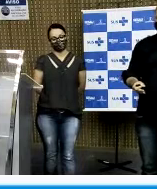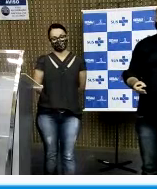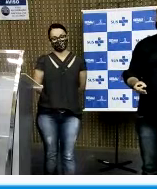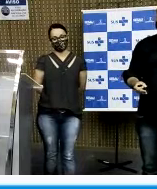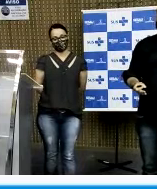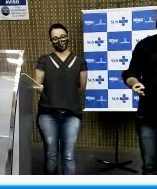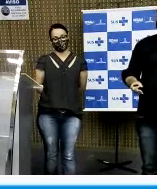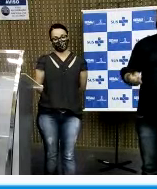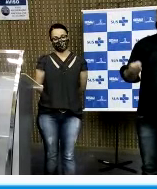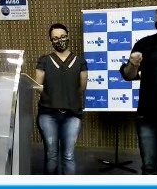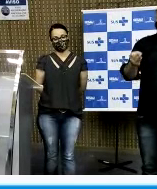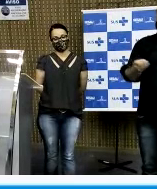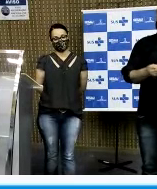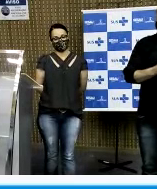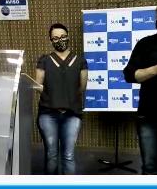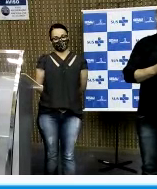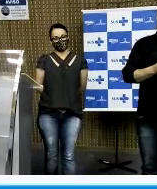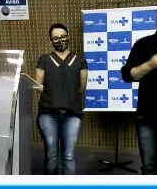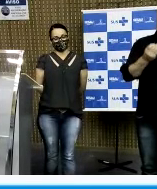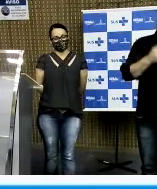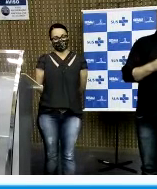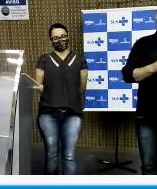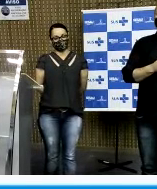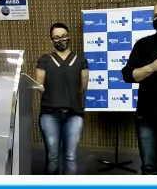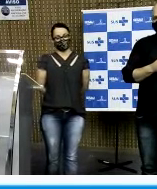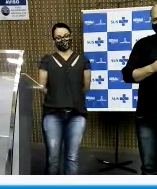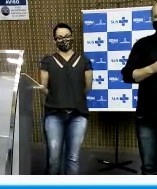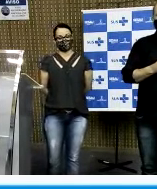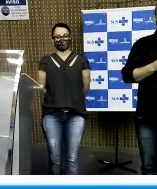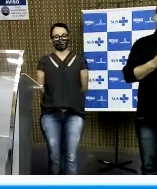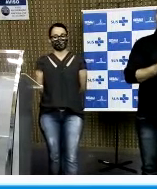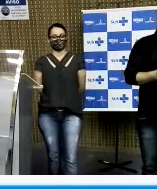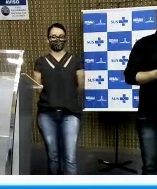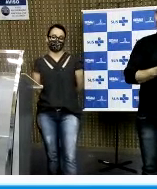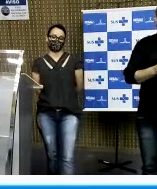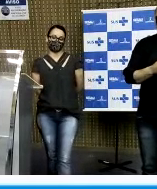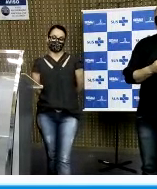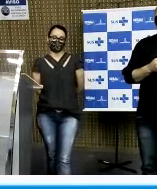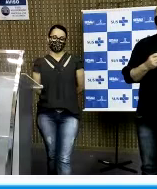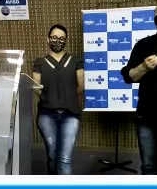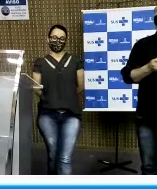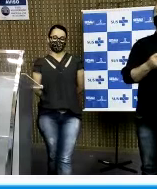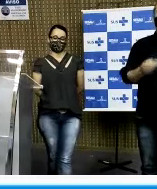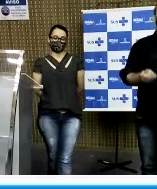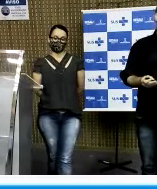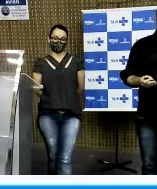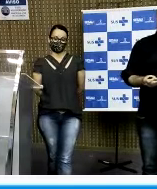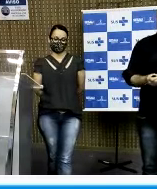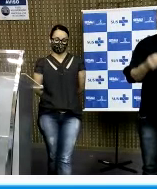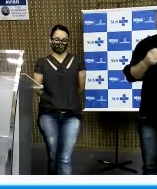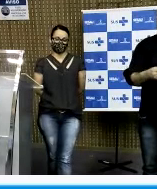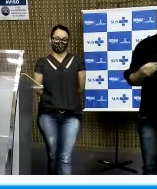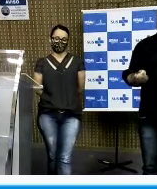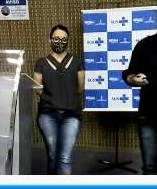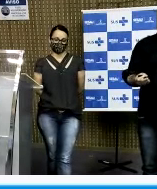esse atendimento. A atenção domiciliar, o nosso profissional de nível médio, o nosso técnico de enfermagem, ele está de uso